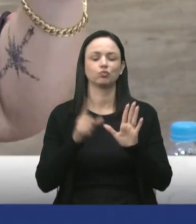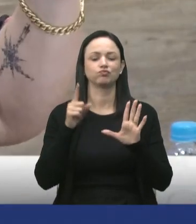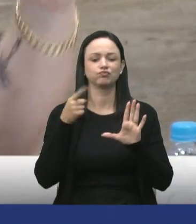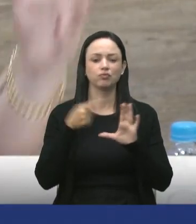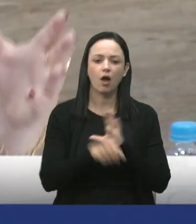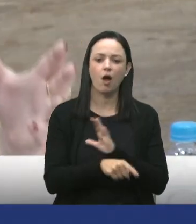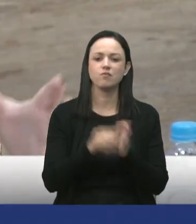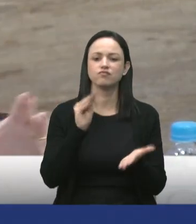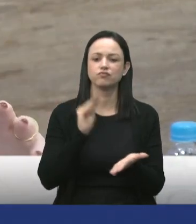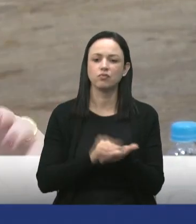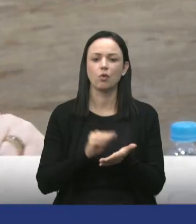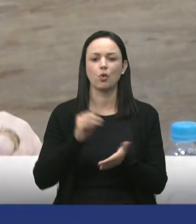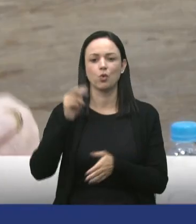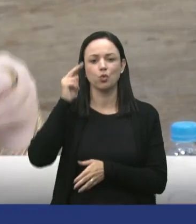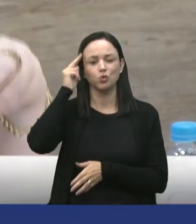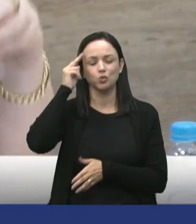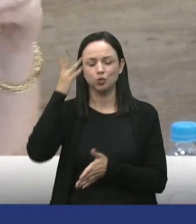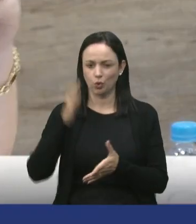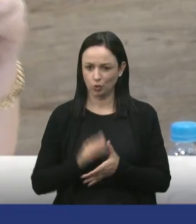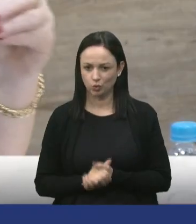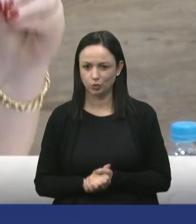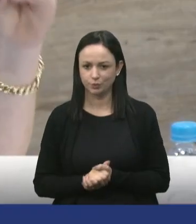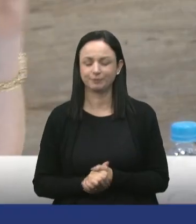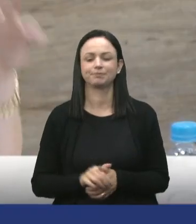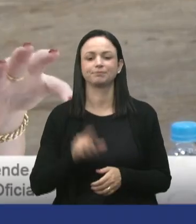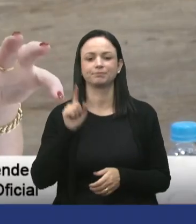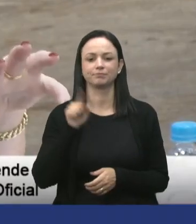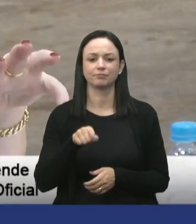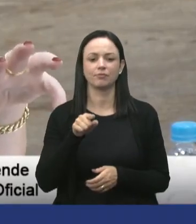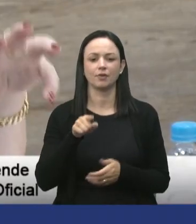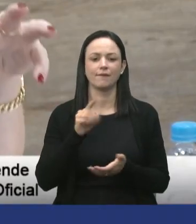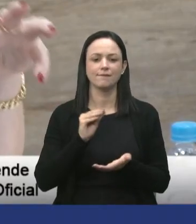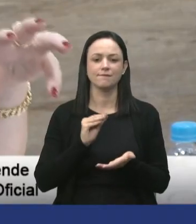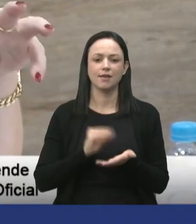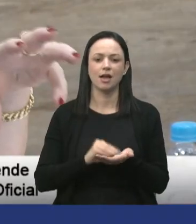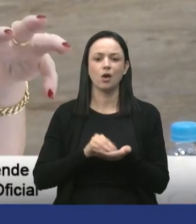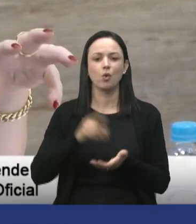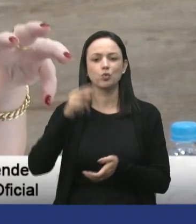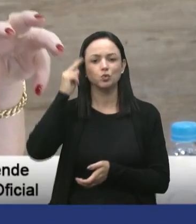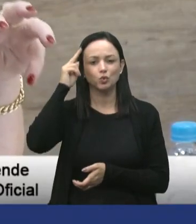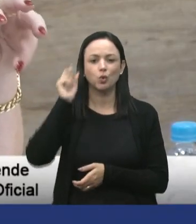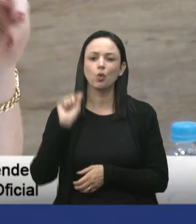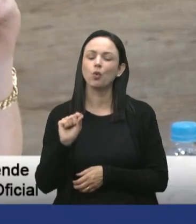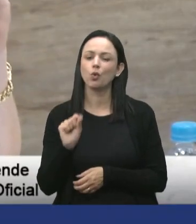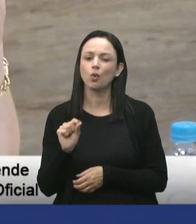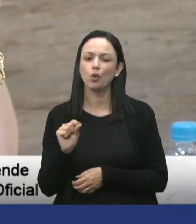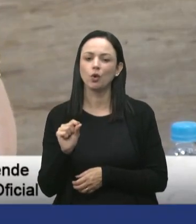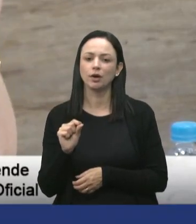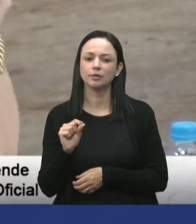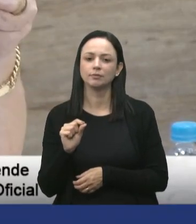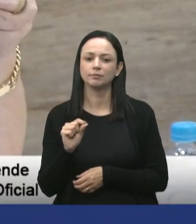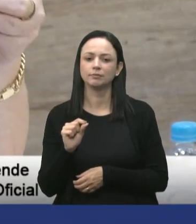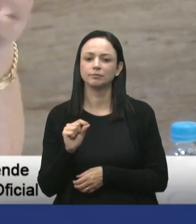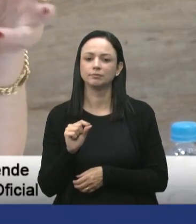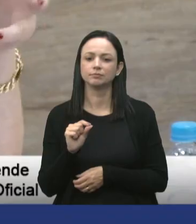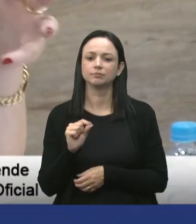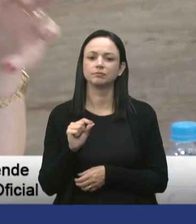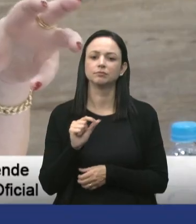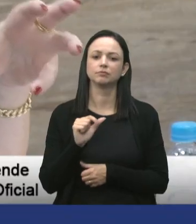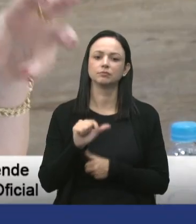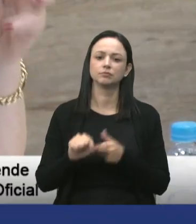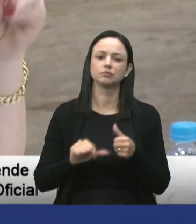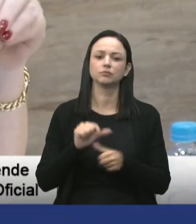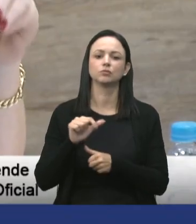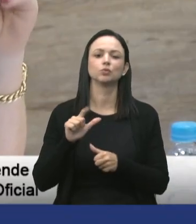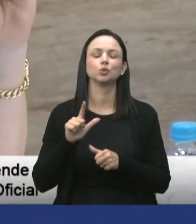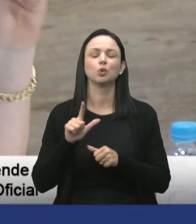buraco do sonho. E esse vão do sonho, ele acontece, ele se materializa